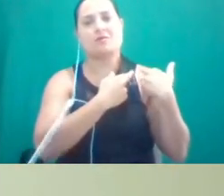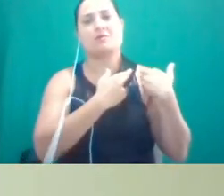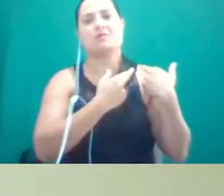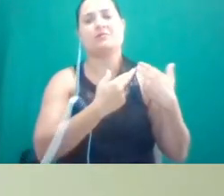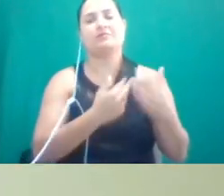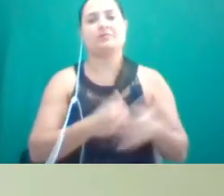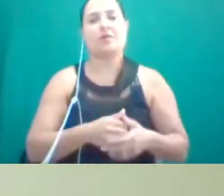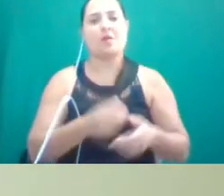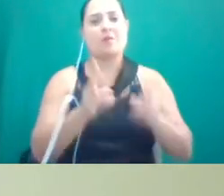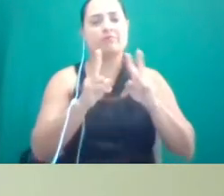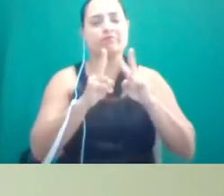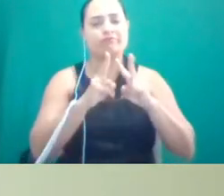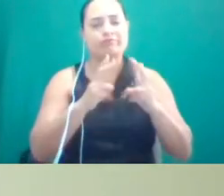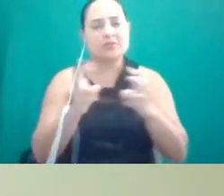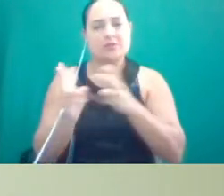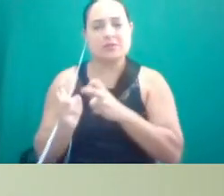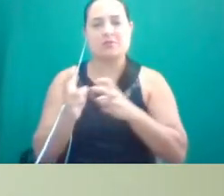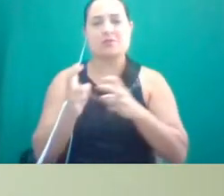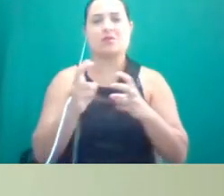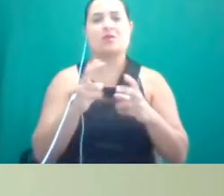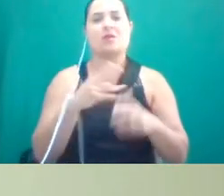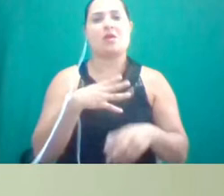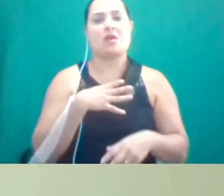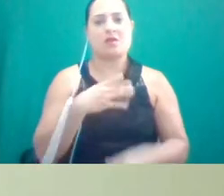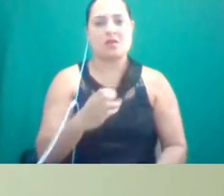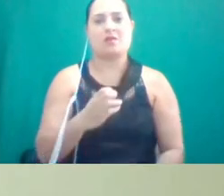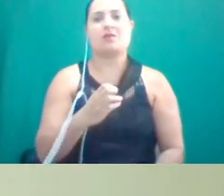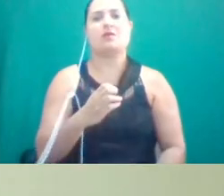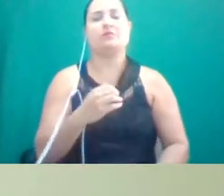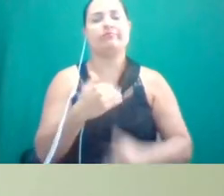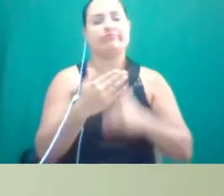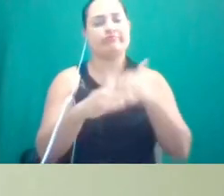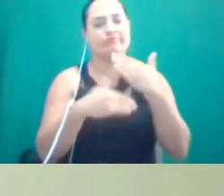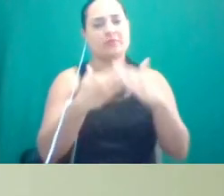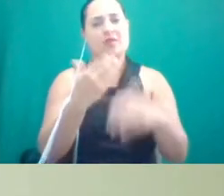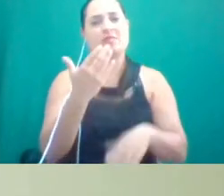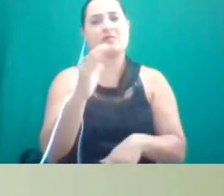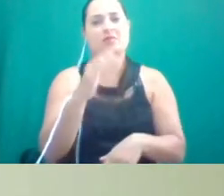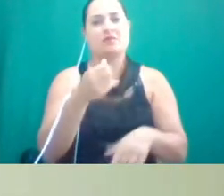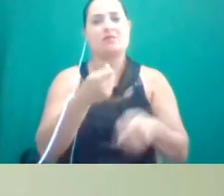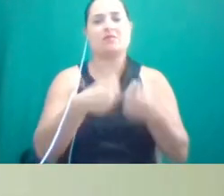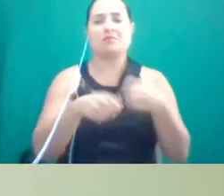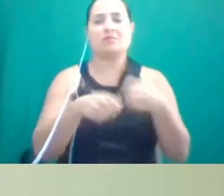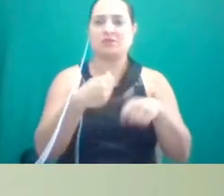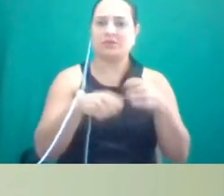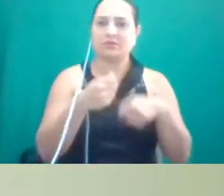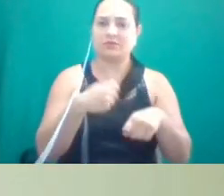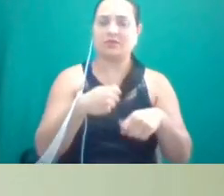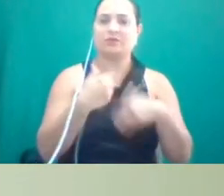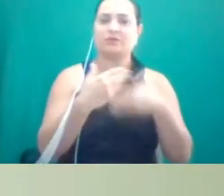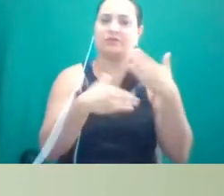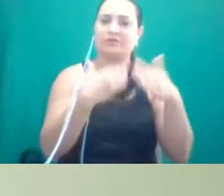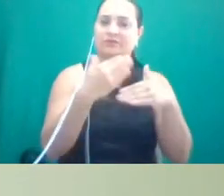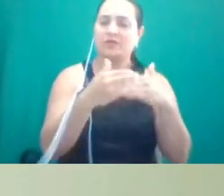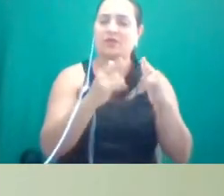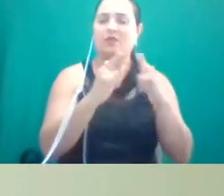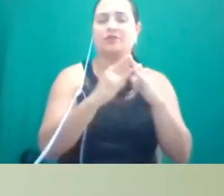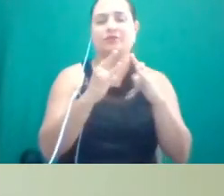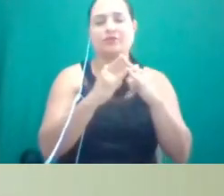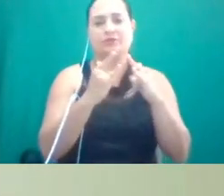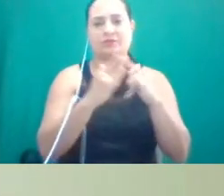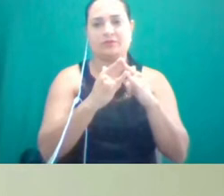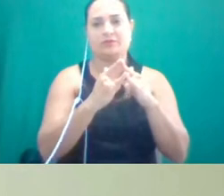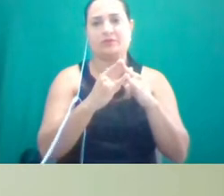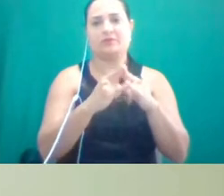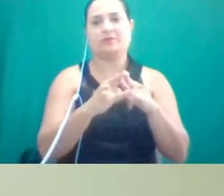contribuindo para o aperfeiçoamento das ciências administrativas e da administração pública,